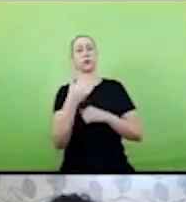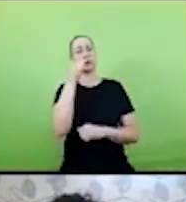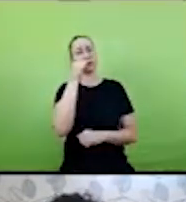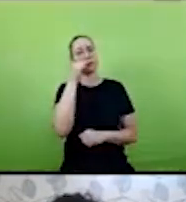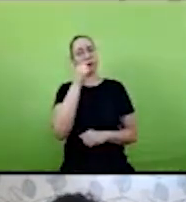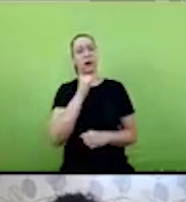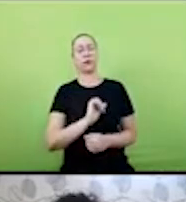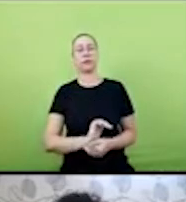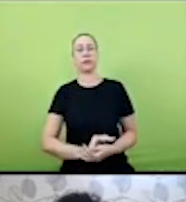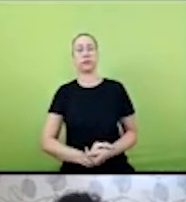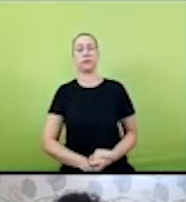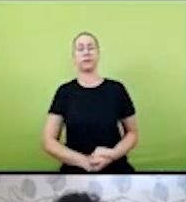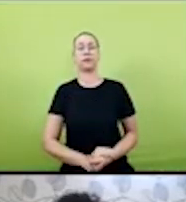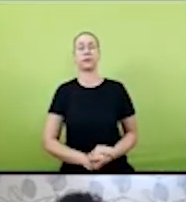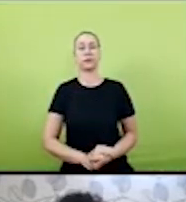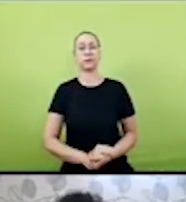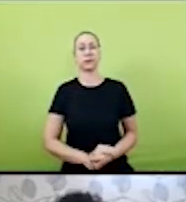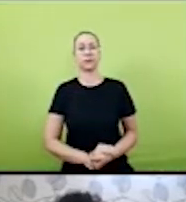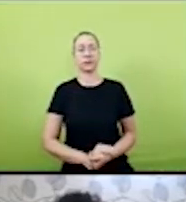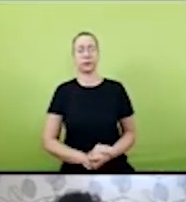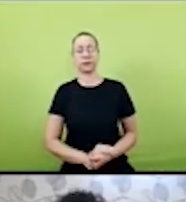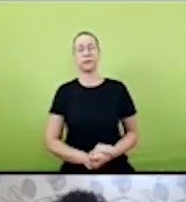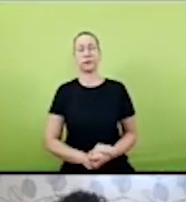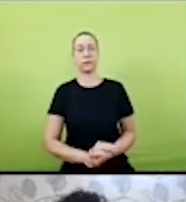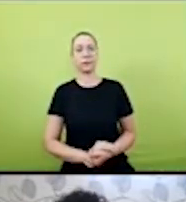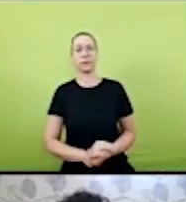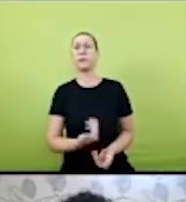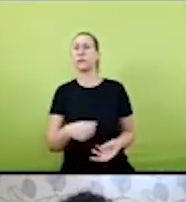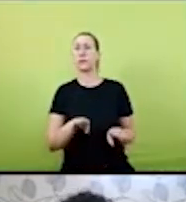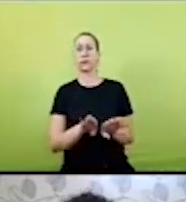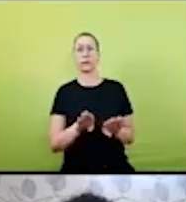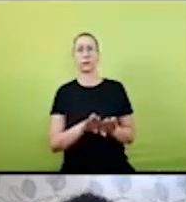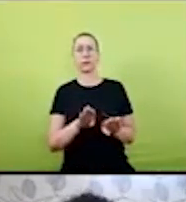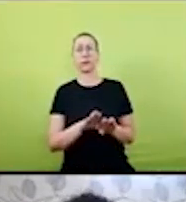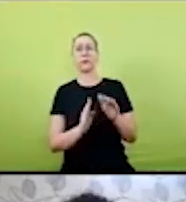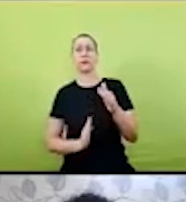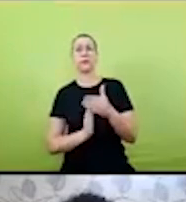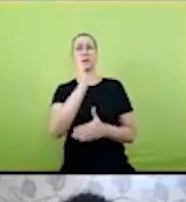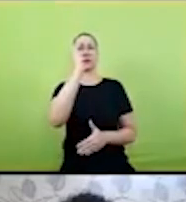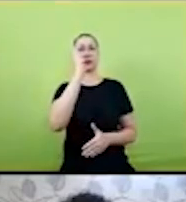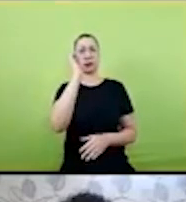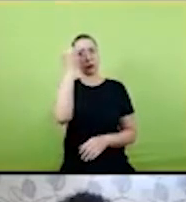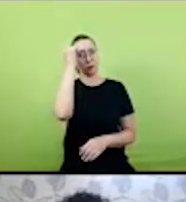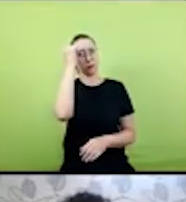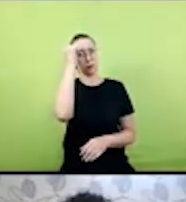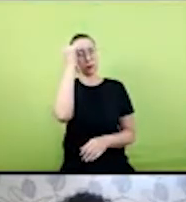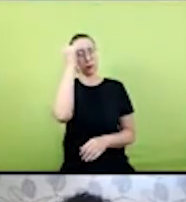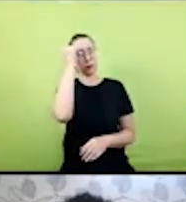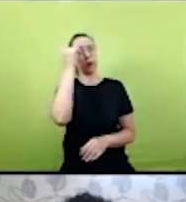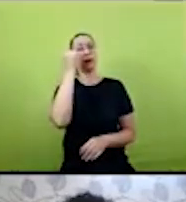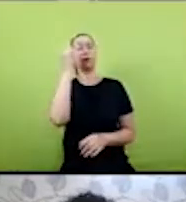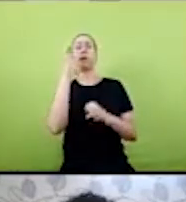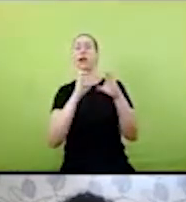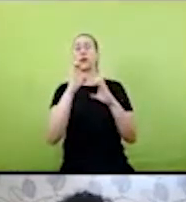também rompeu com a antiga ideia de que se trata apenas de um problema de casal, né? Em briga de marido e mulher, ninguém